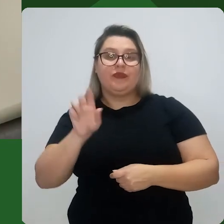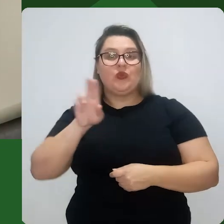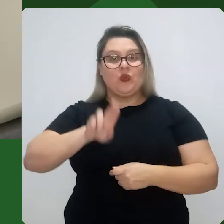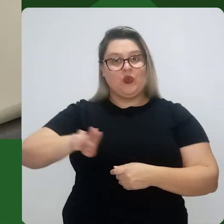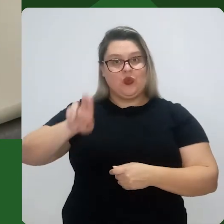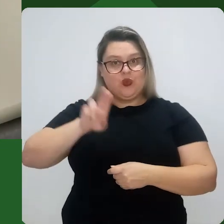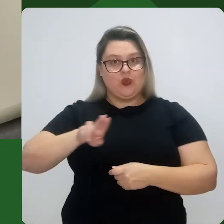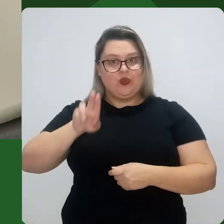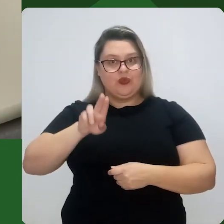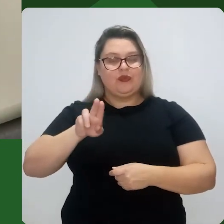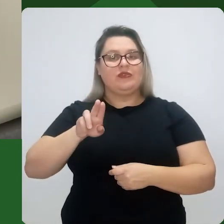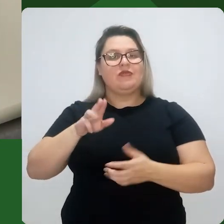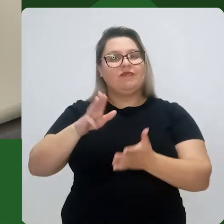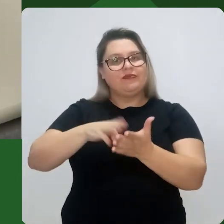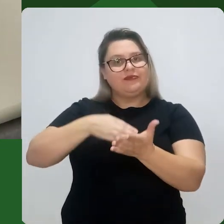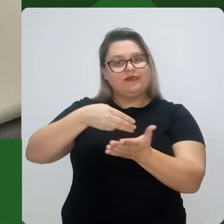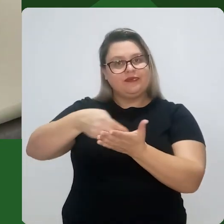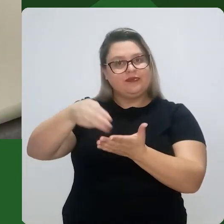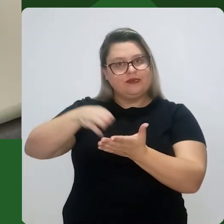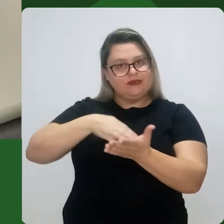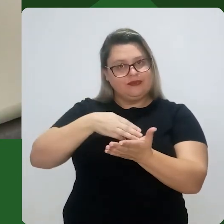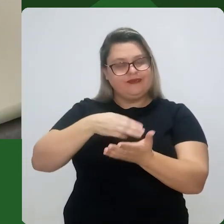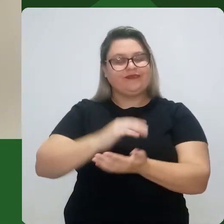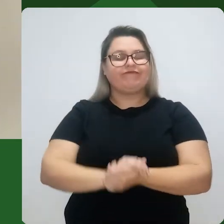utilizando esse formato de espátula.